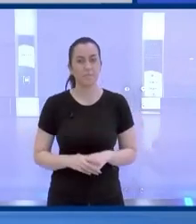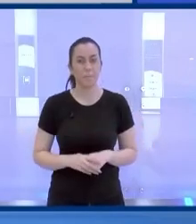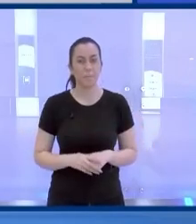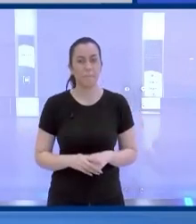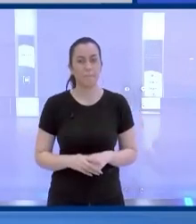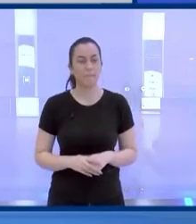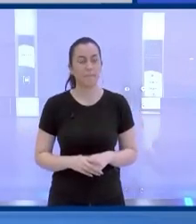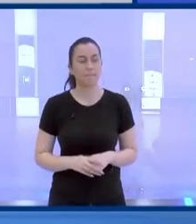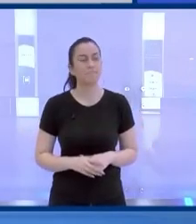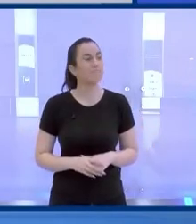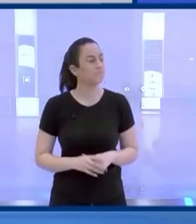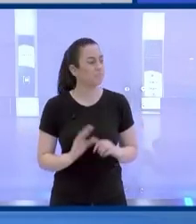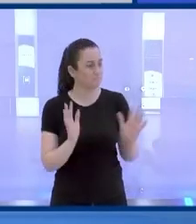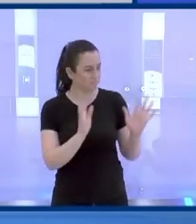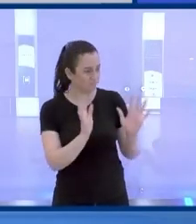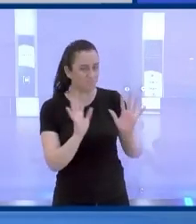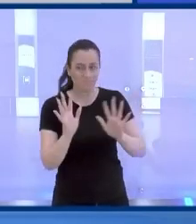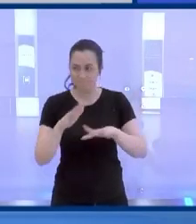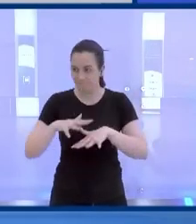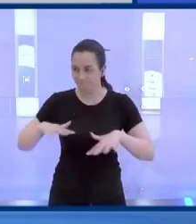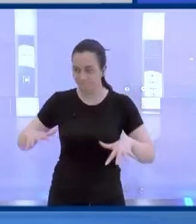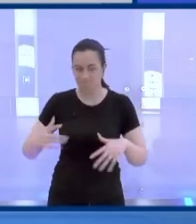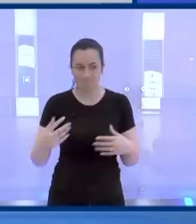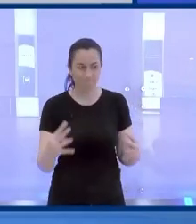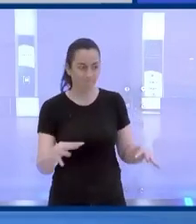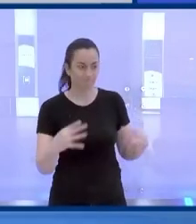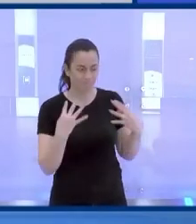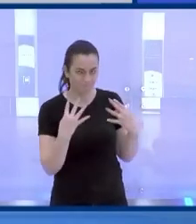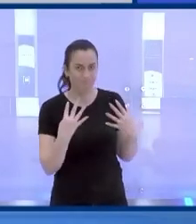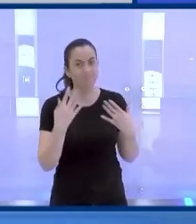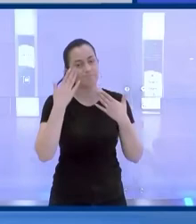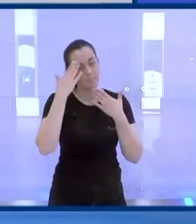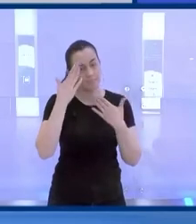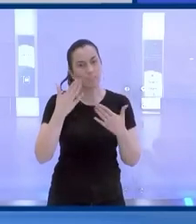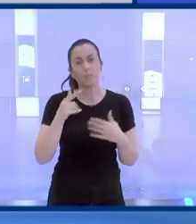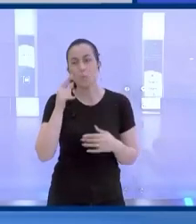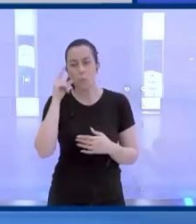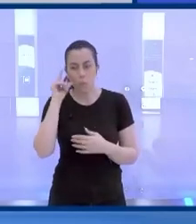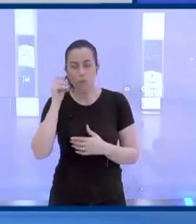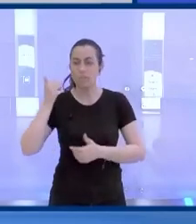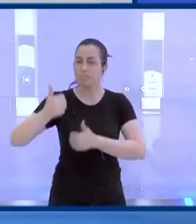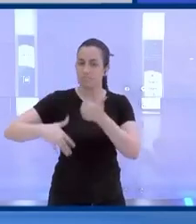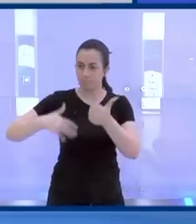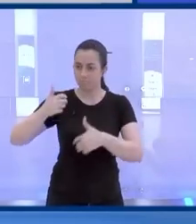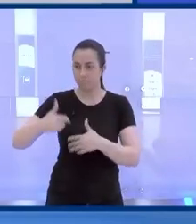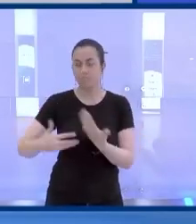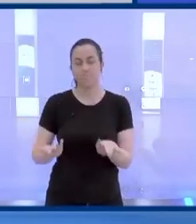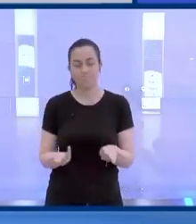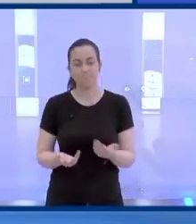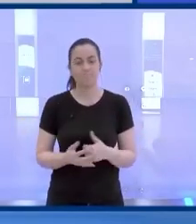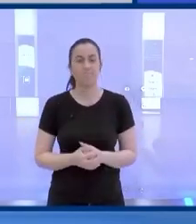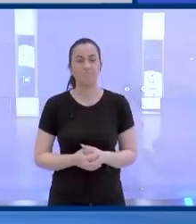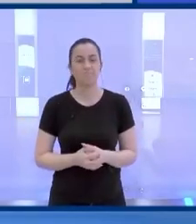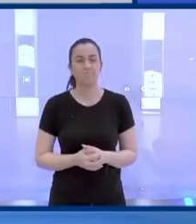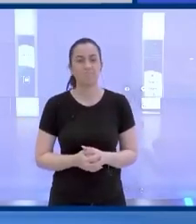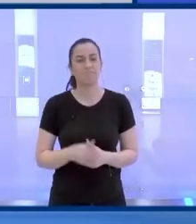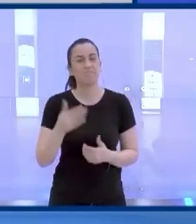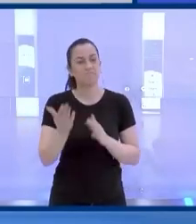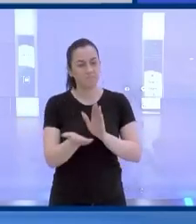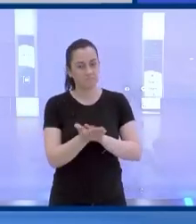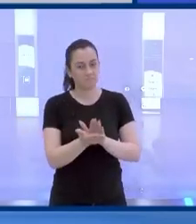Boa tarde, governador. Parabéns pelo discurso de ontem. Boa tarde, secretários,